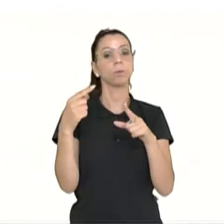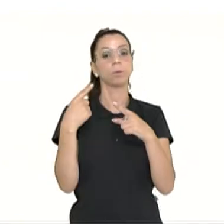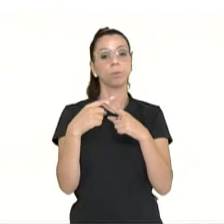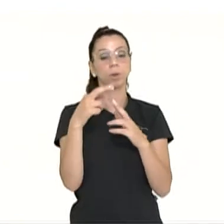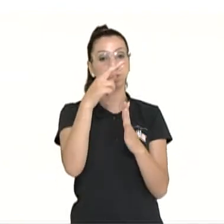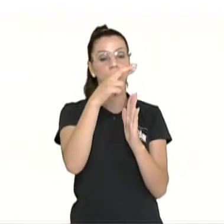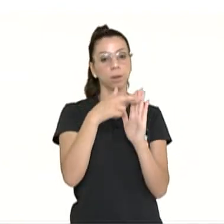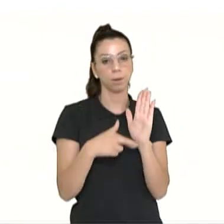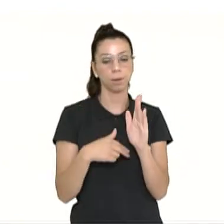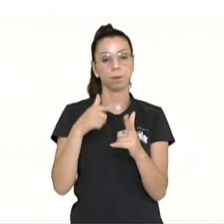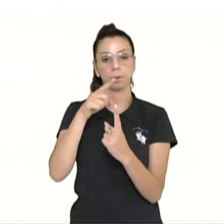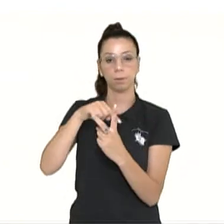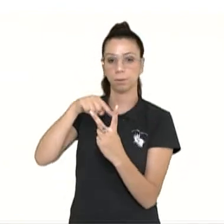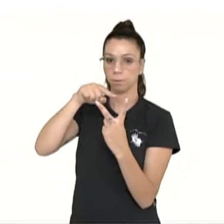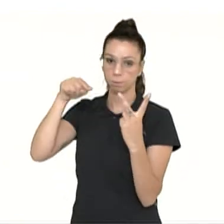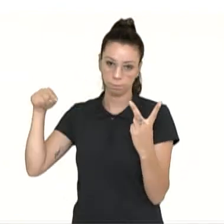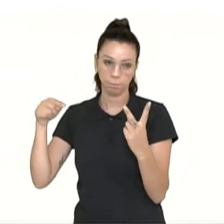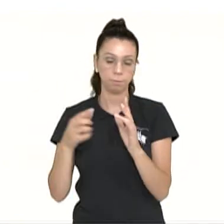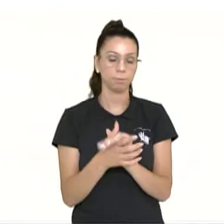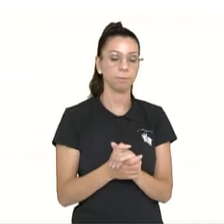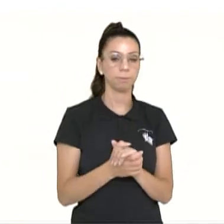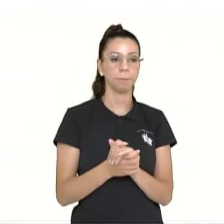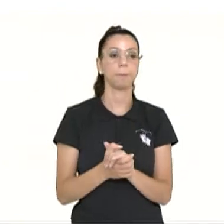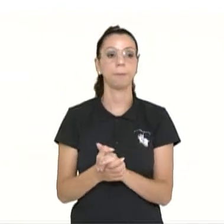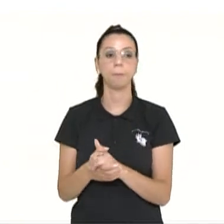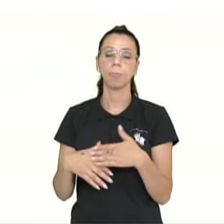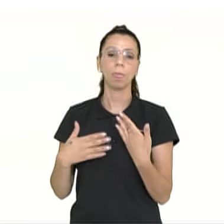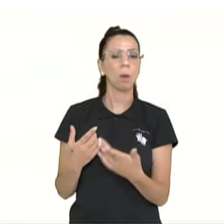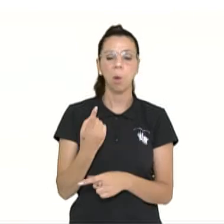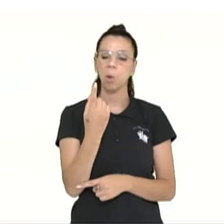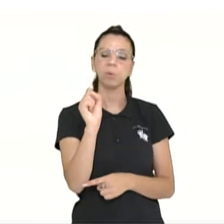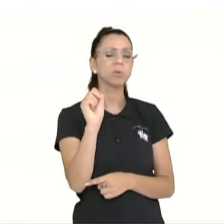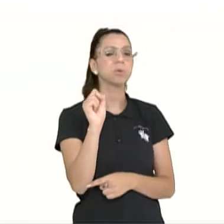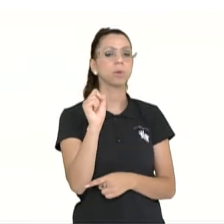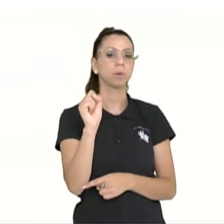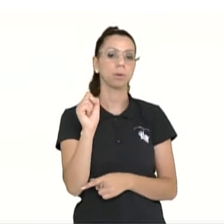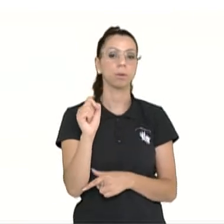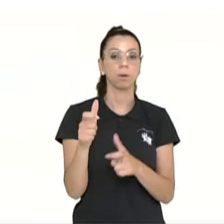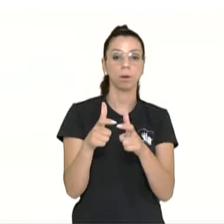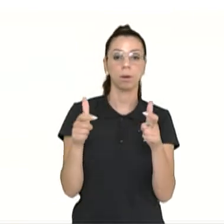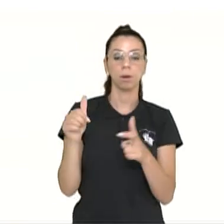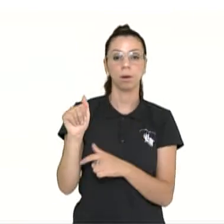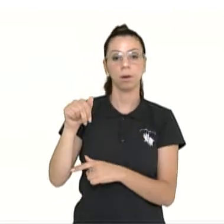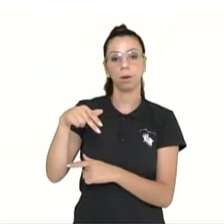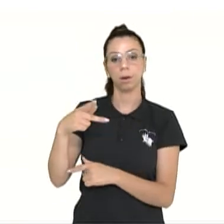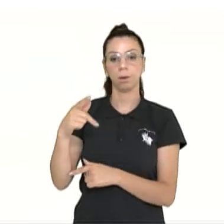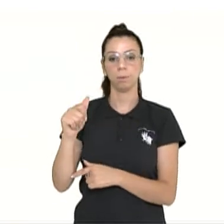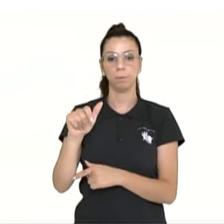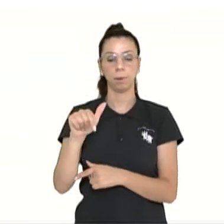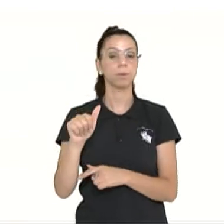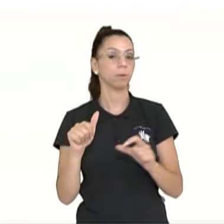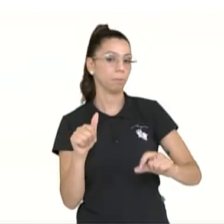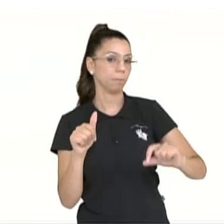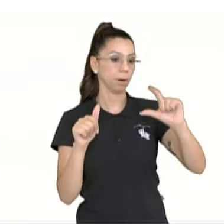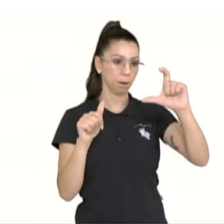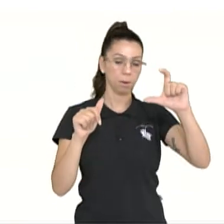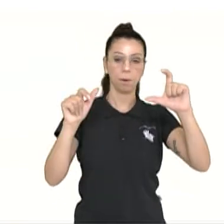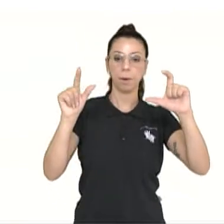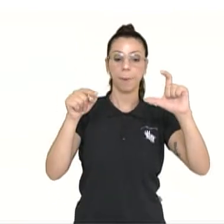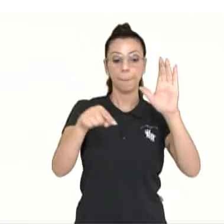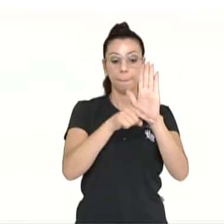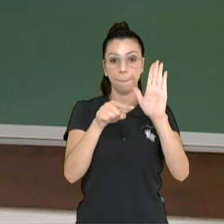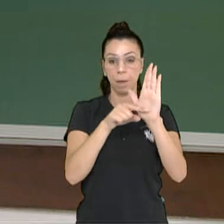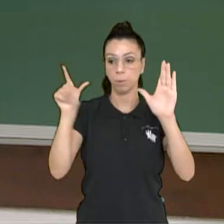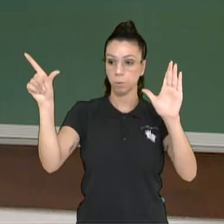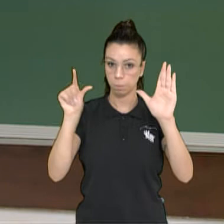da raiz. Então, 18, da onde eu tirei esse 18? Da amplitude, o maior elemento menos o menor,